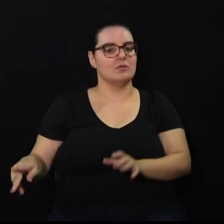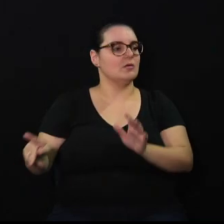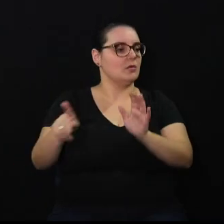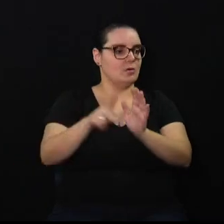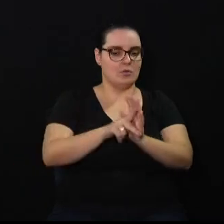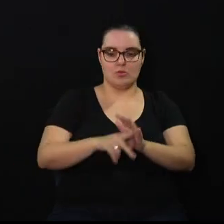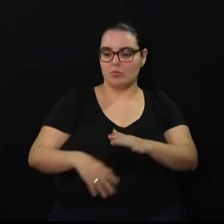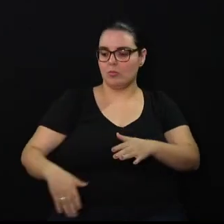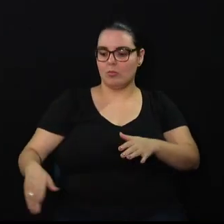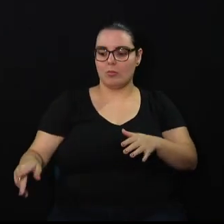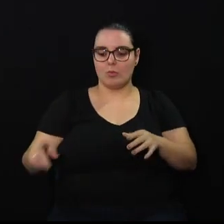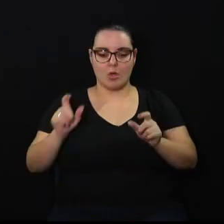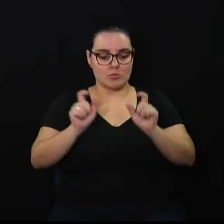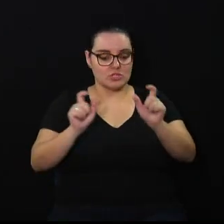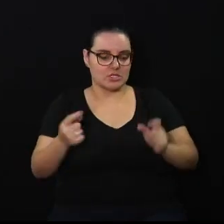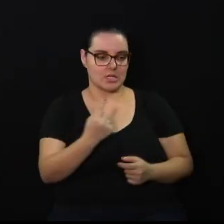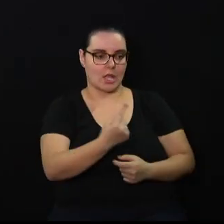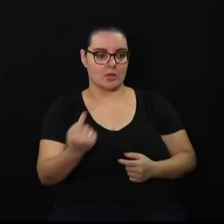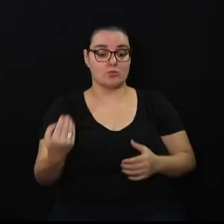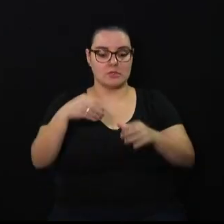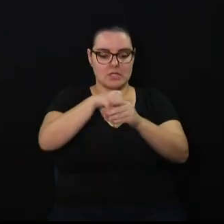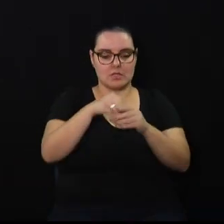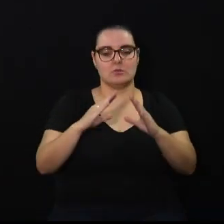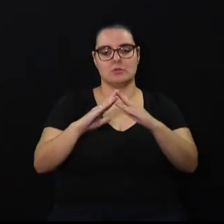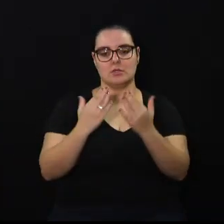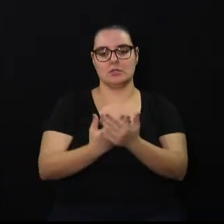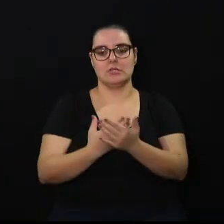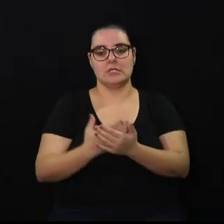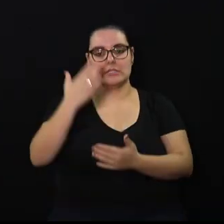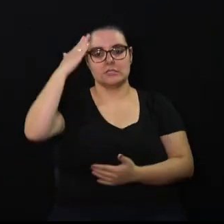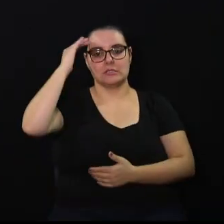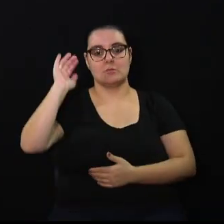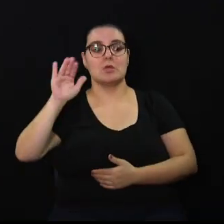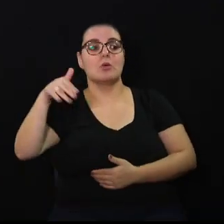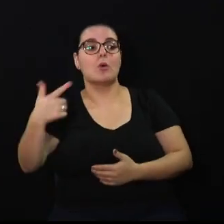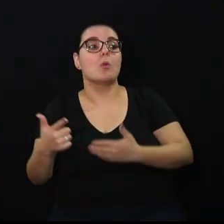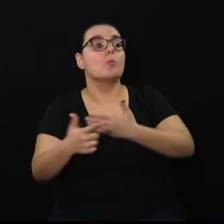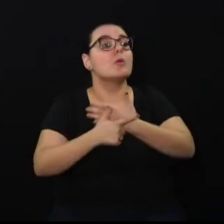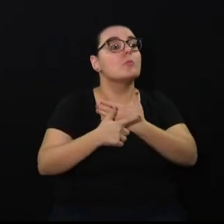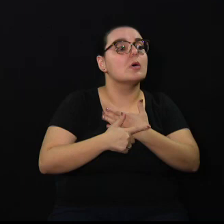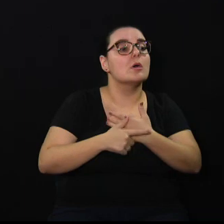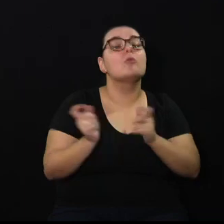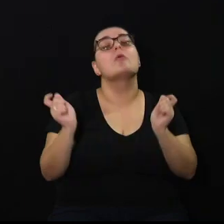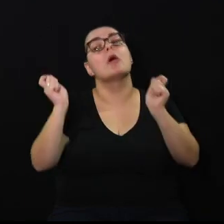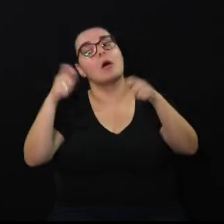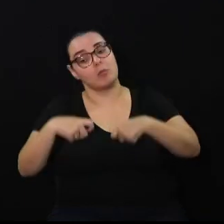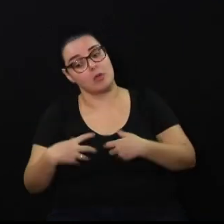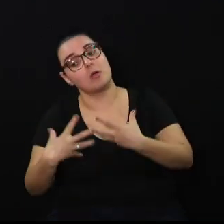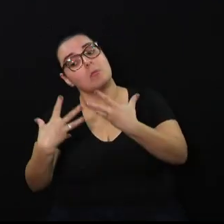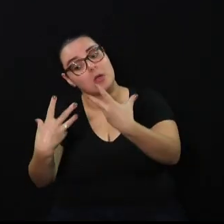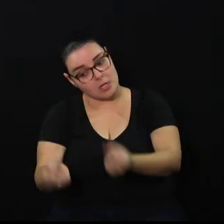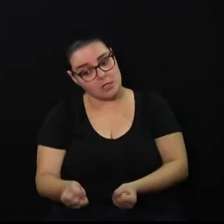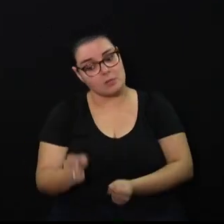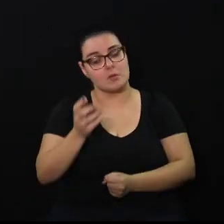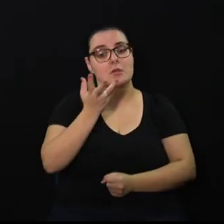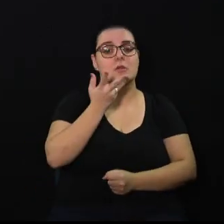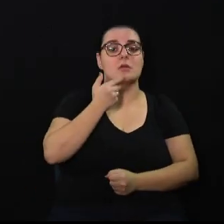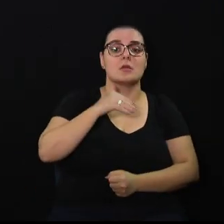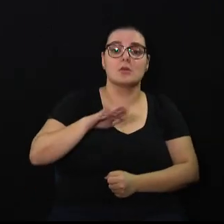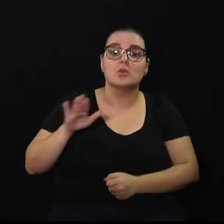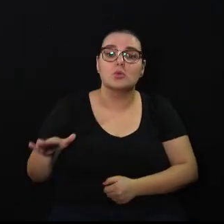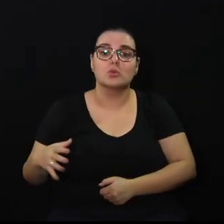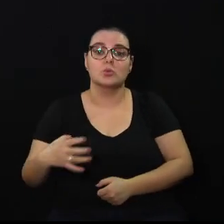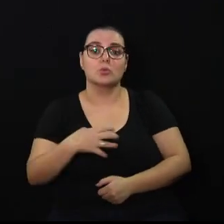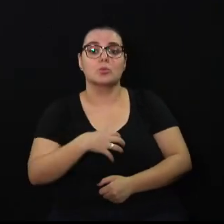que lhe permite ne saber qual é o seu papel ali está capacitado para atender essa criança da melhor forma